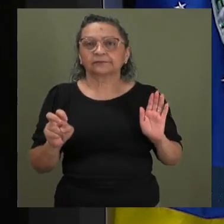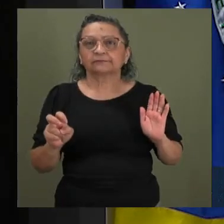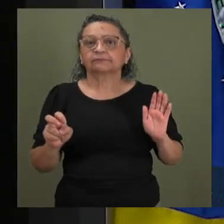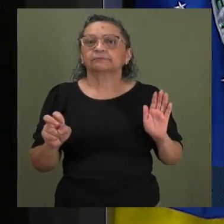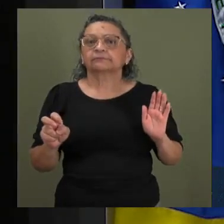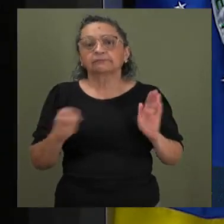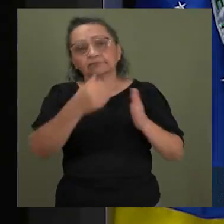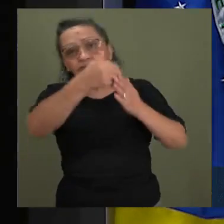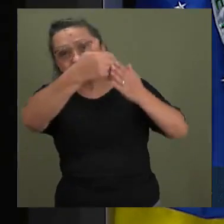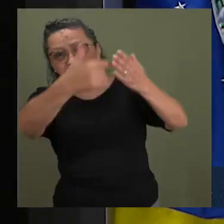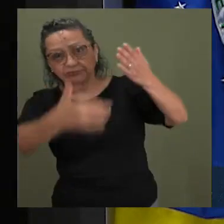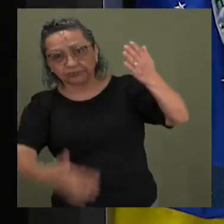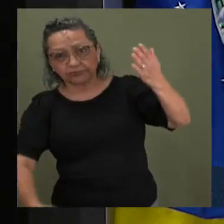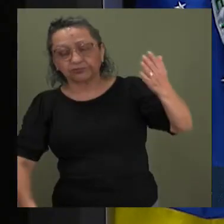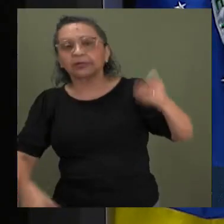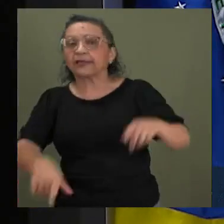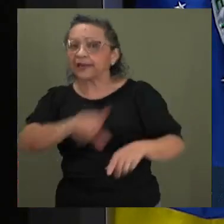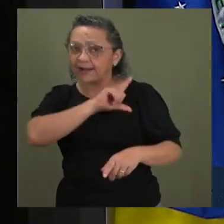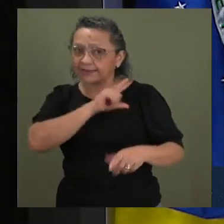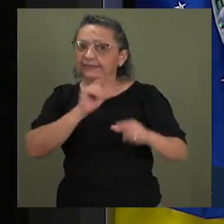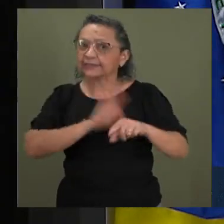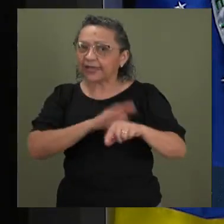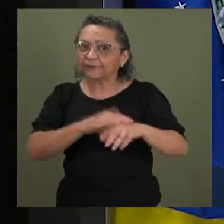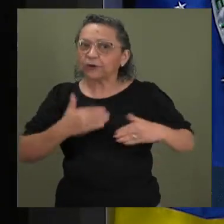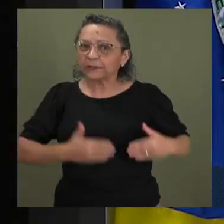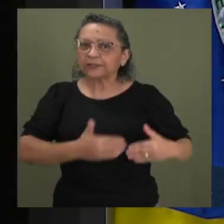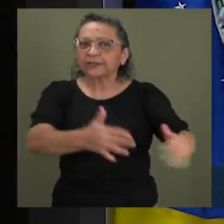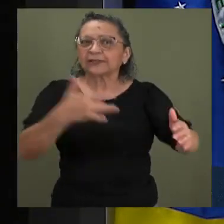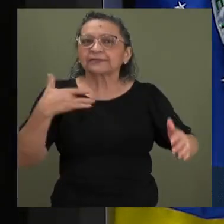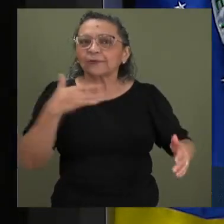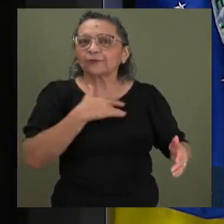que passou pelo Ministério da Saúde.